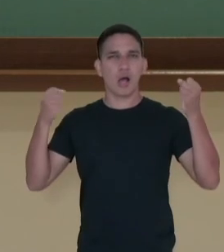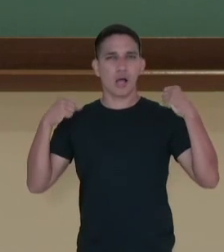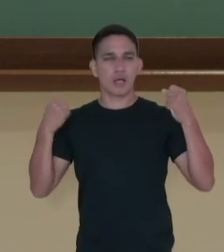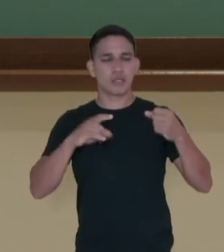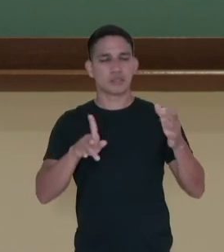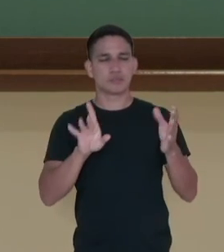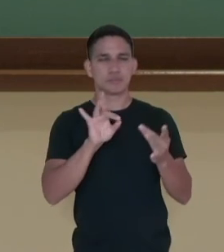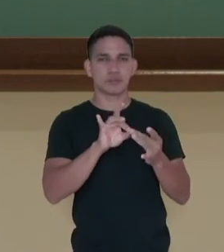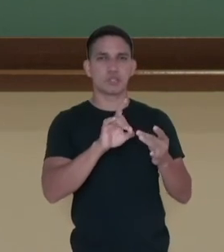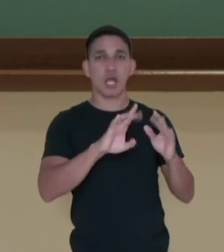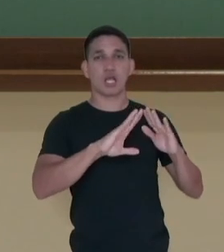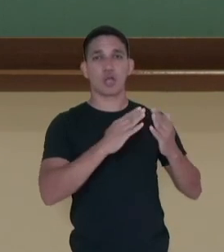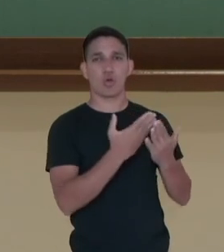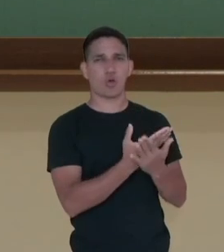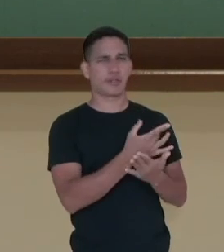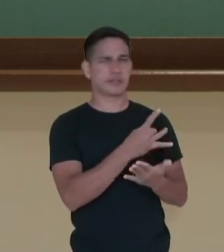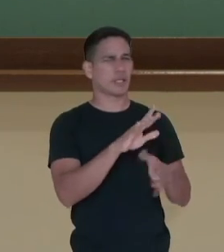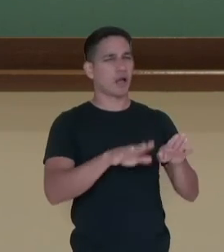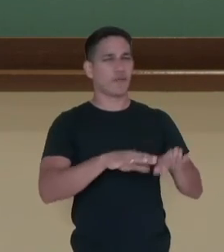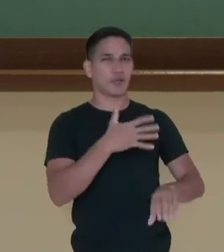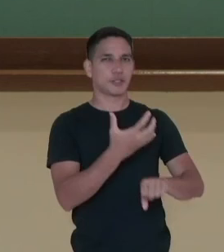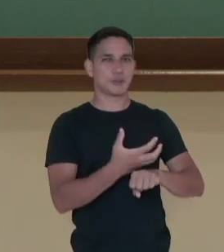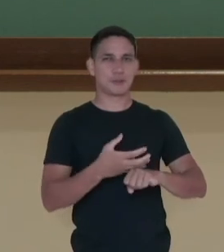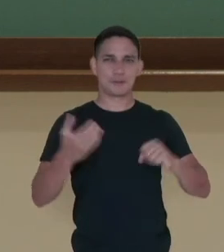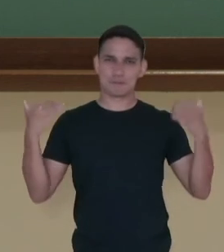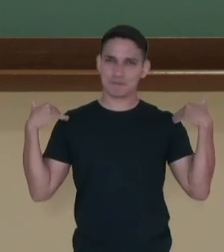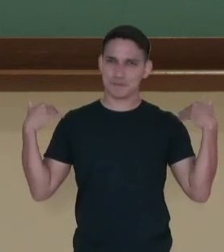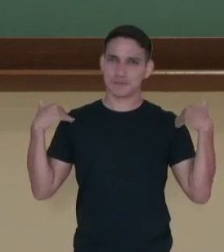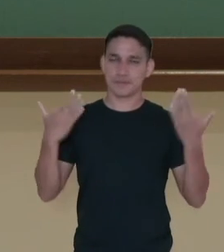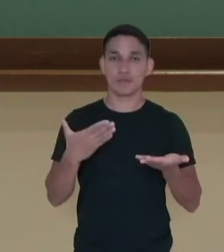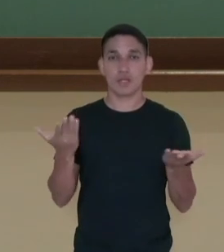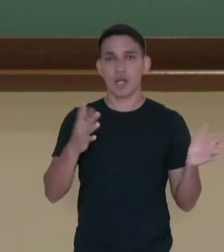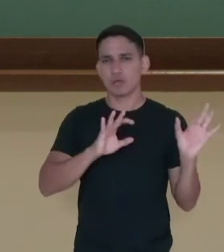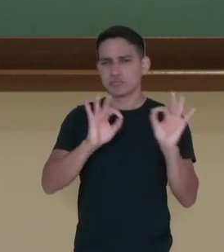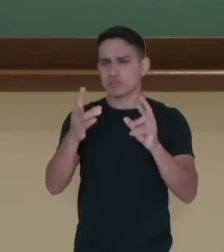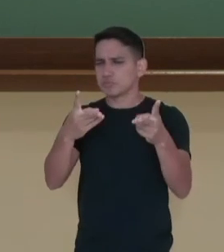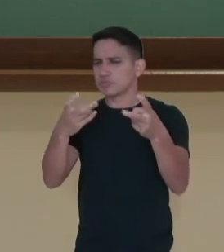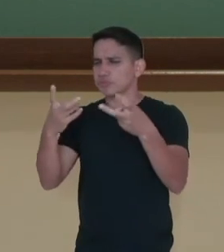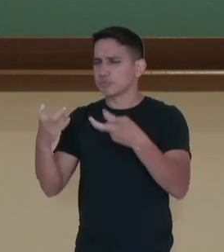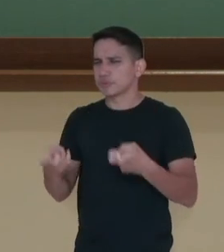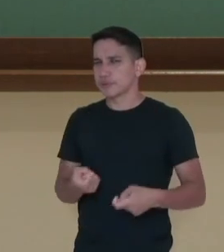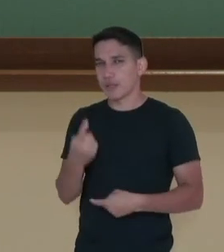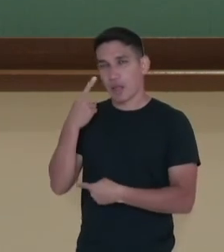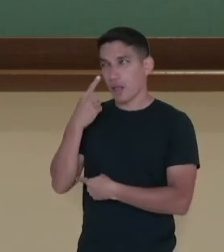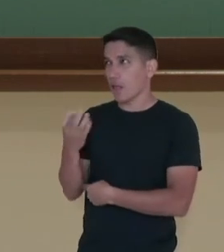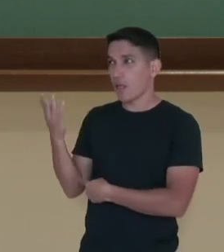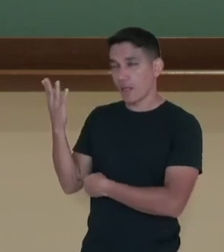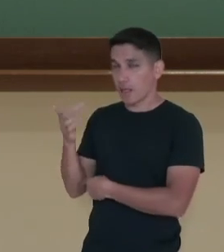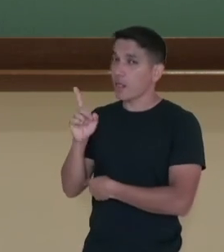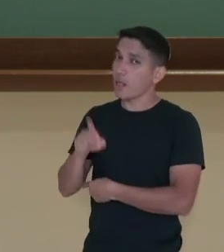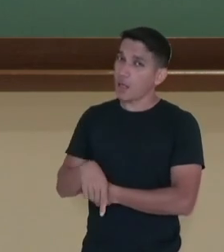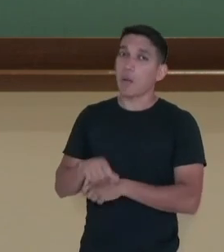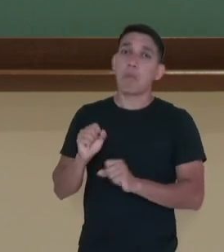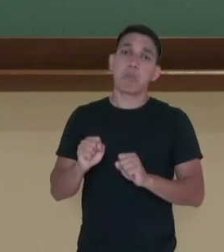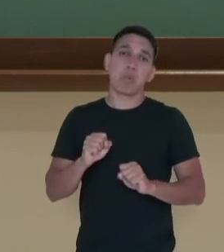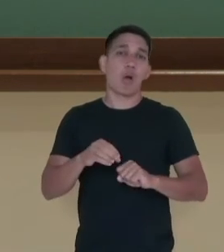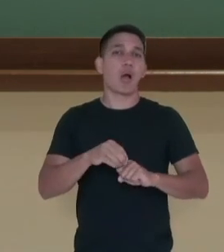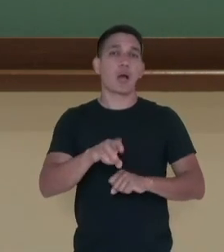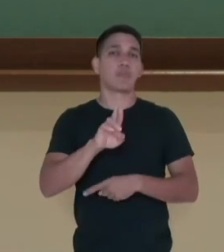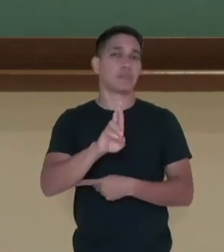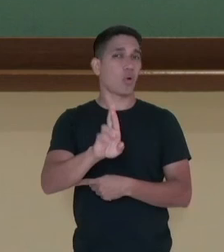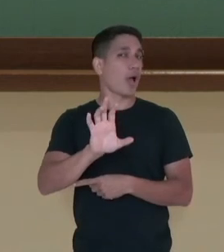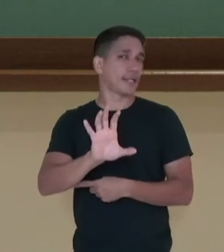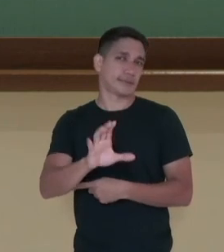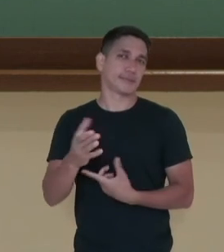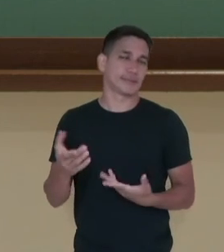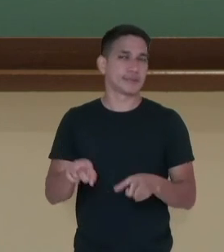nas aulas de educação física, tá? Então, se a gente observar aqui, é uma possível resposta utilizando